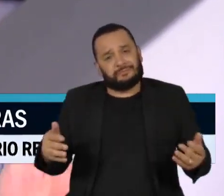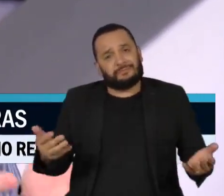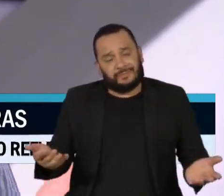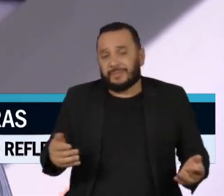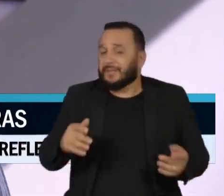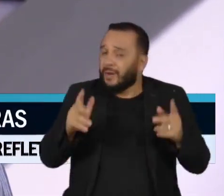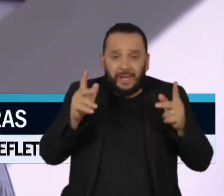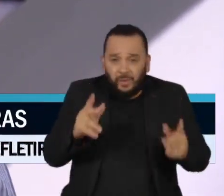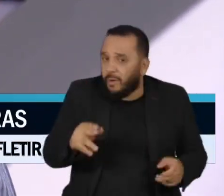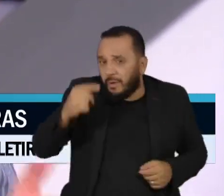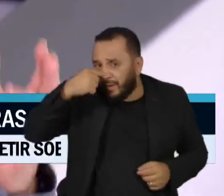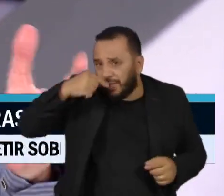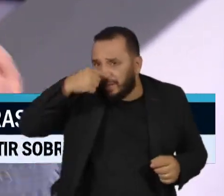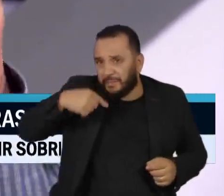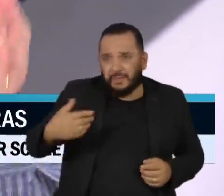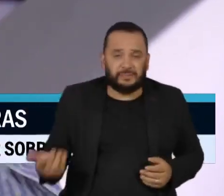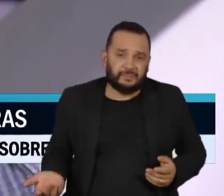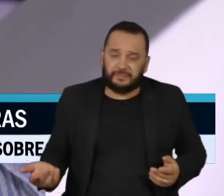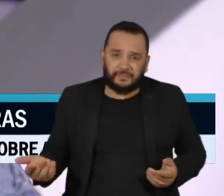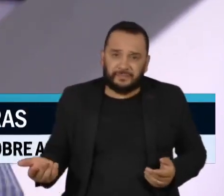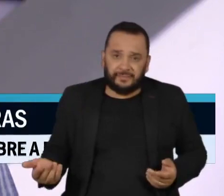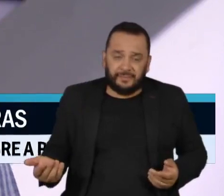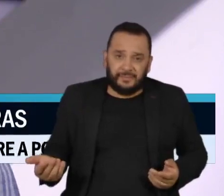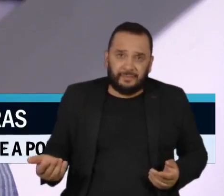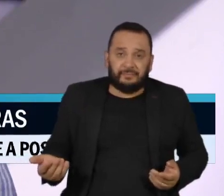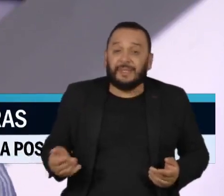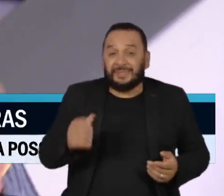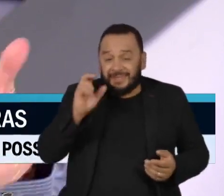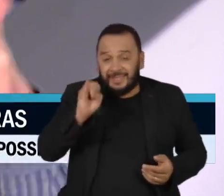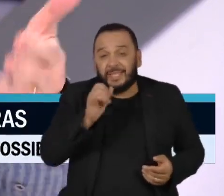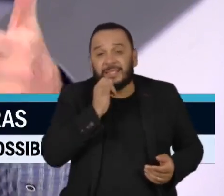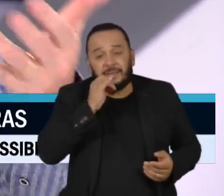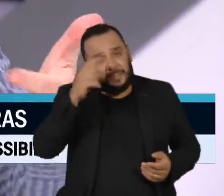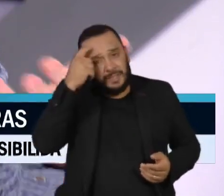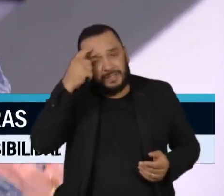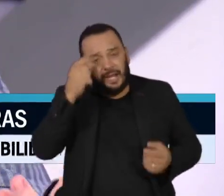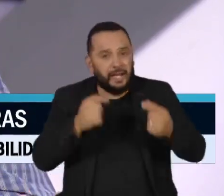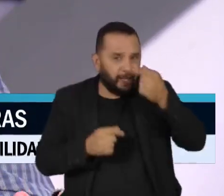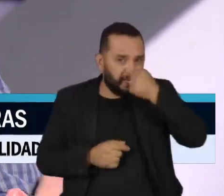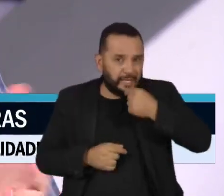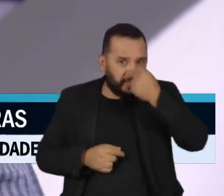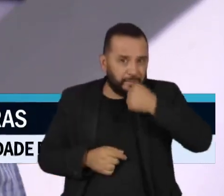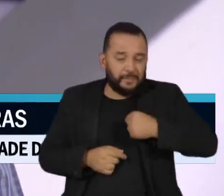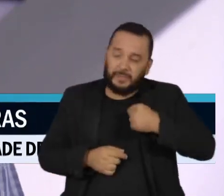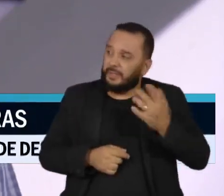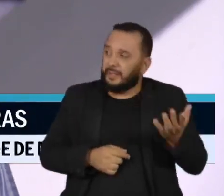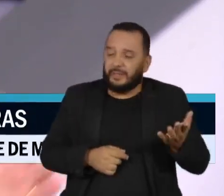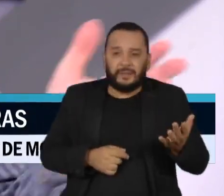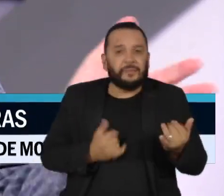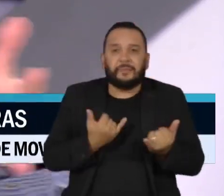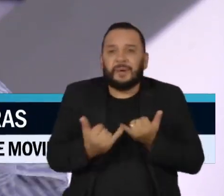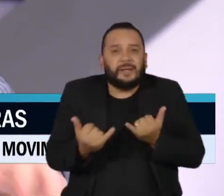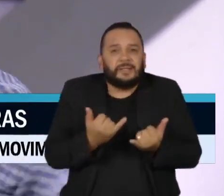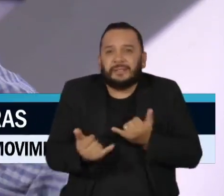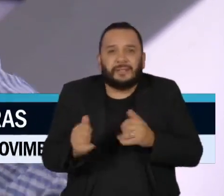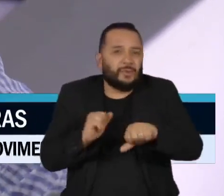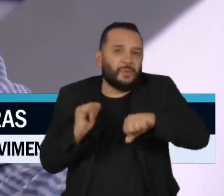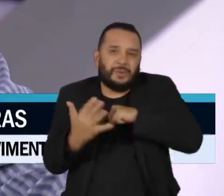é a gripe. Então, se a gente tomar por base a gripe do que vai ser a Covid, nós